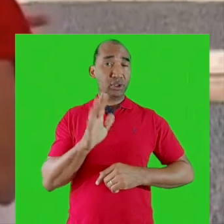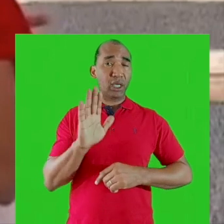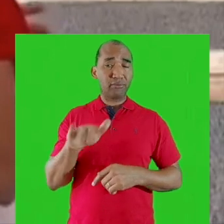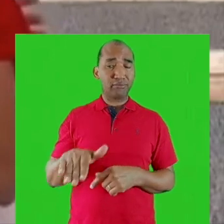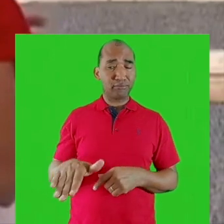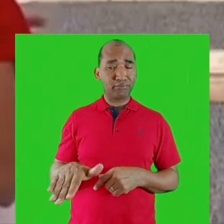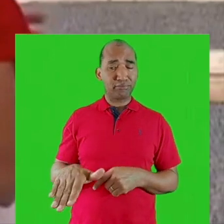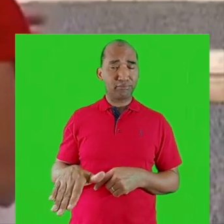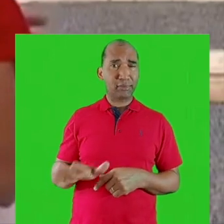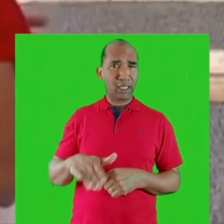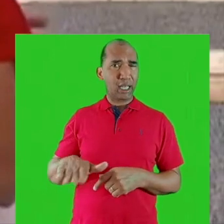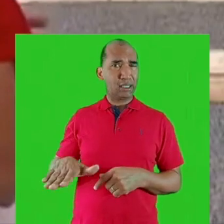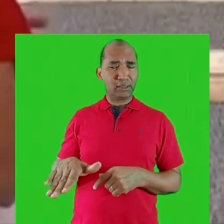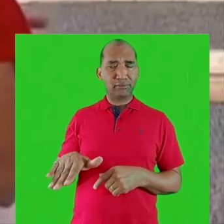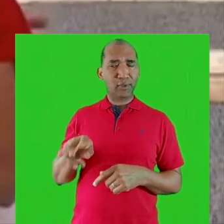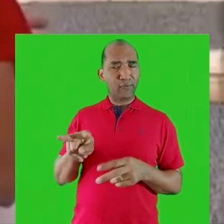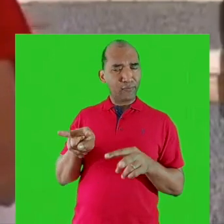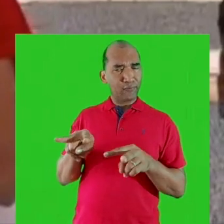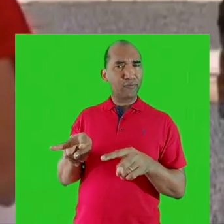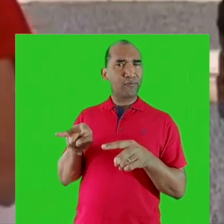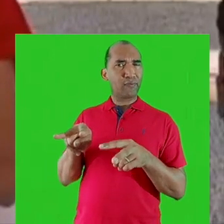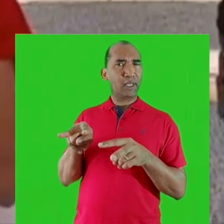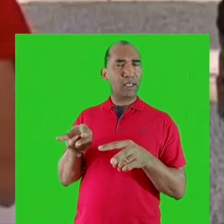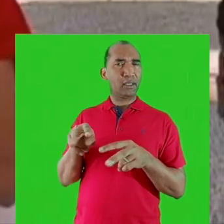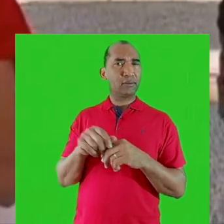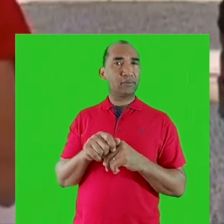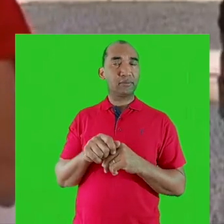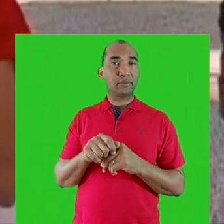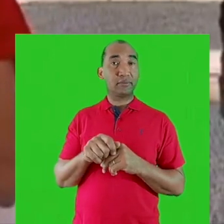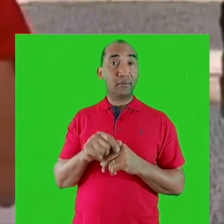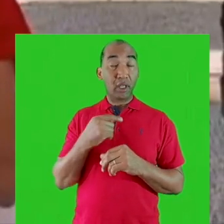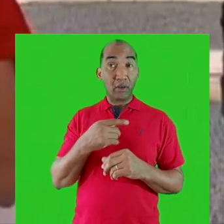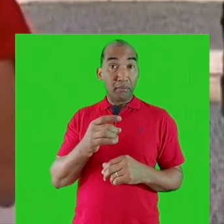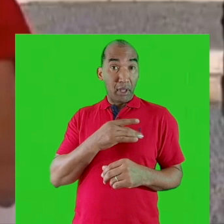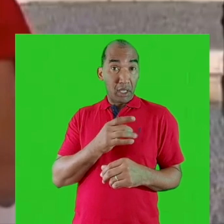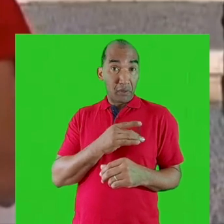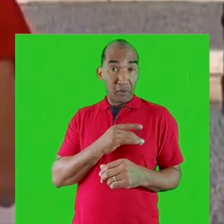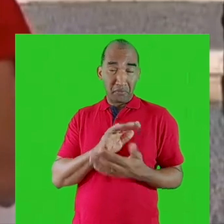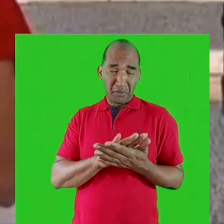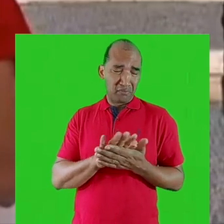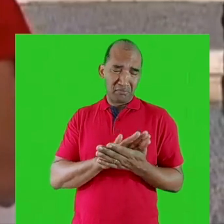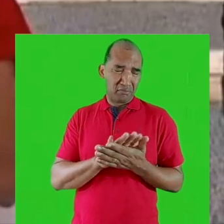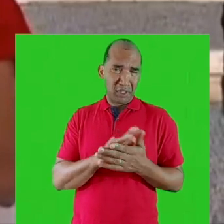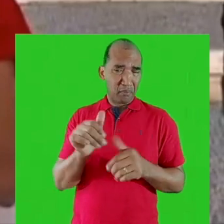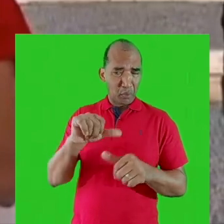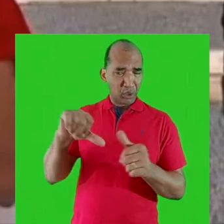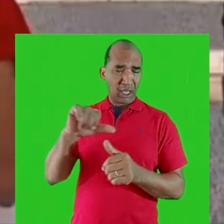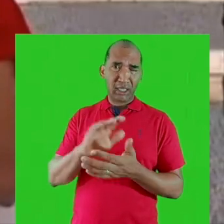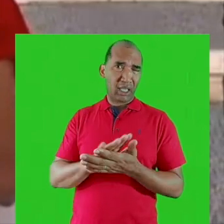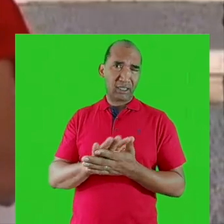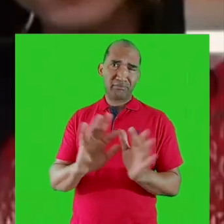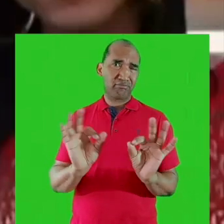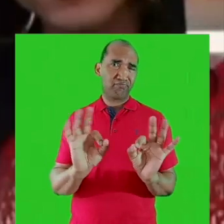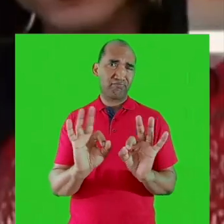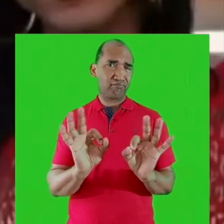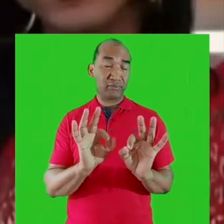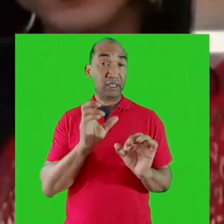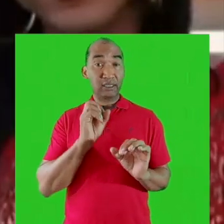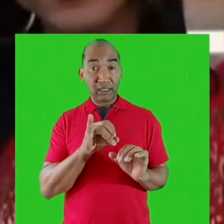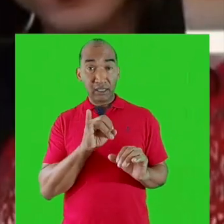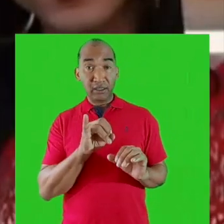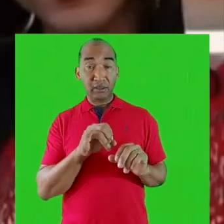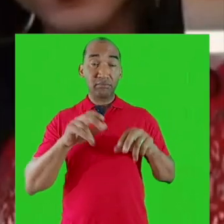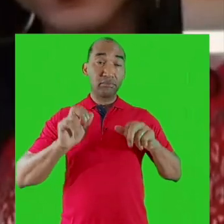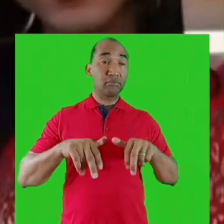então desde pequenininho que a gente via isso. Não tive um pingo de medo, nem quis mudar nada dele, não.